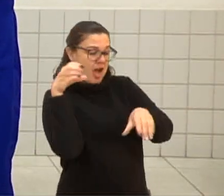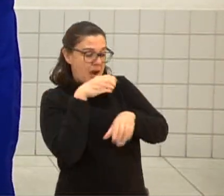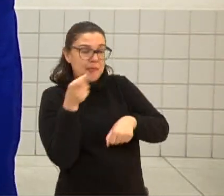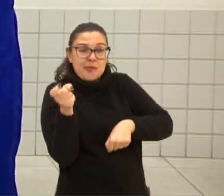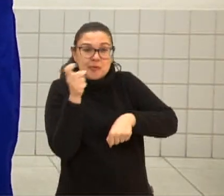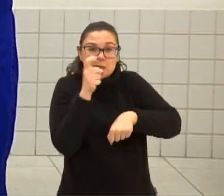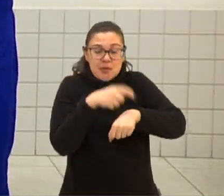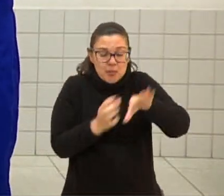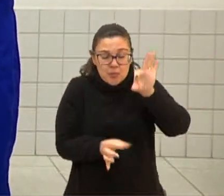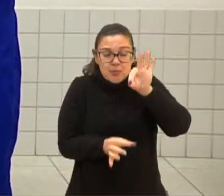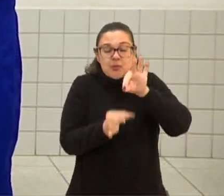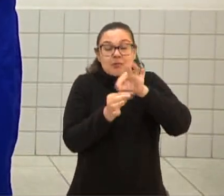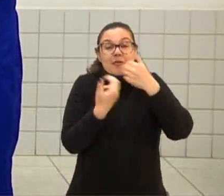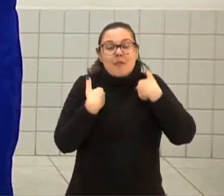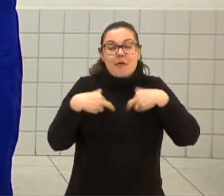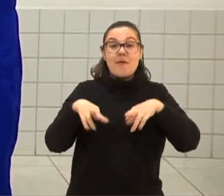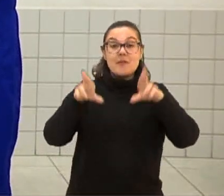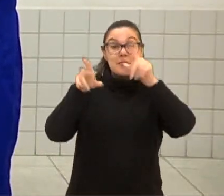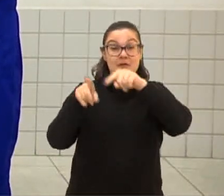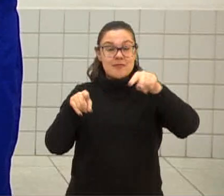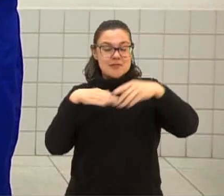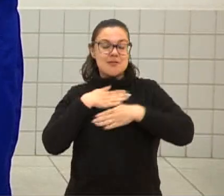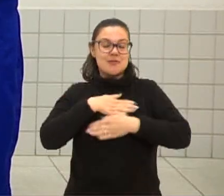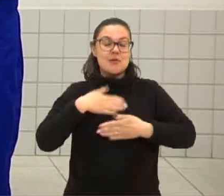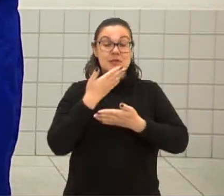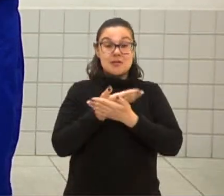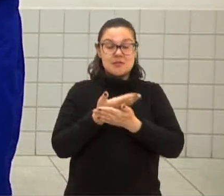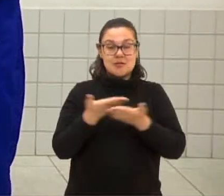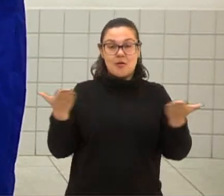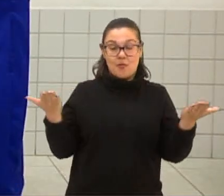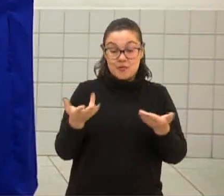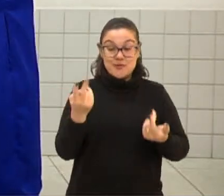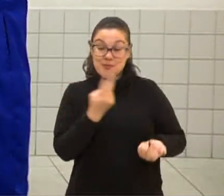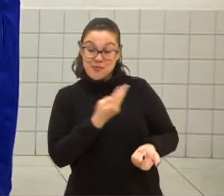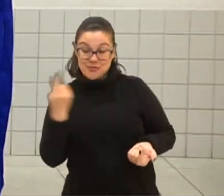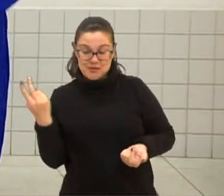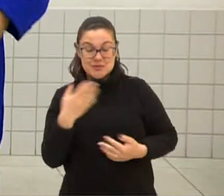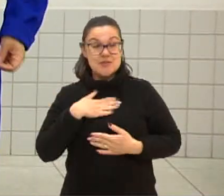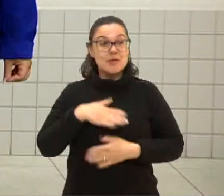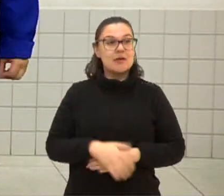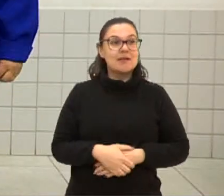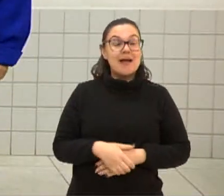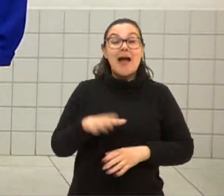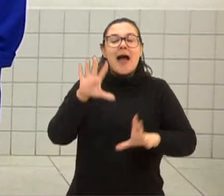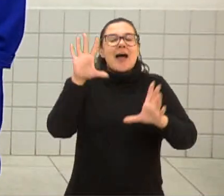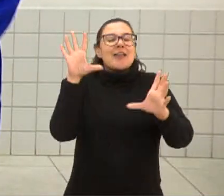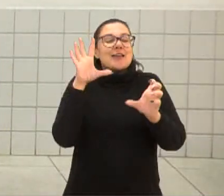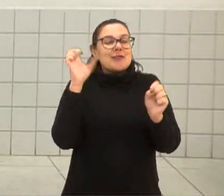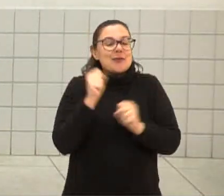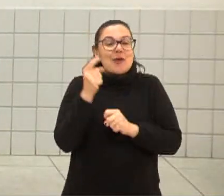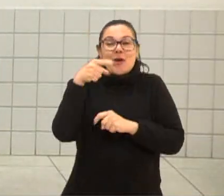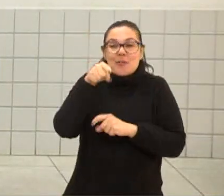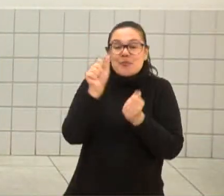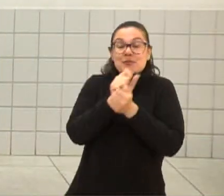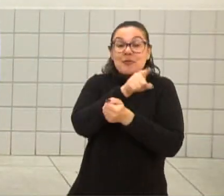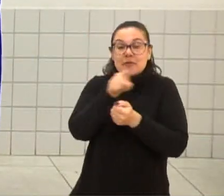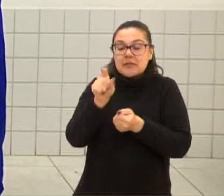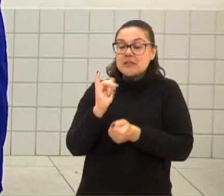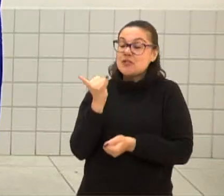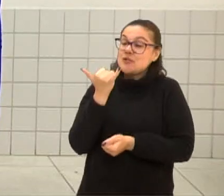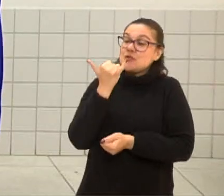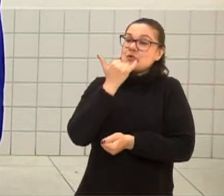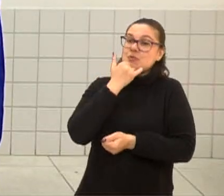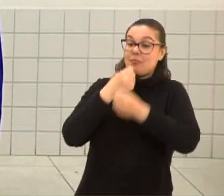estava acabando, tá? Espero que vocês tenham gostado muito dessa aula, assim como nós gostamos. Sim, amamos estar aqui com vocês e desculpe se a gente